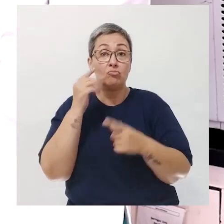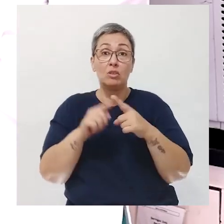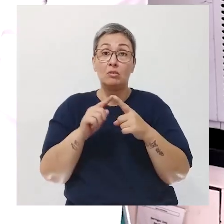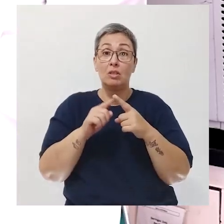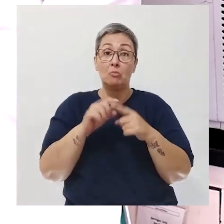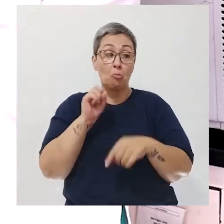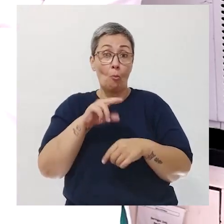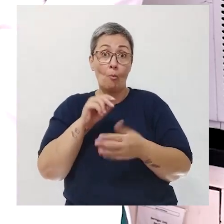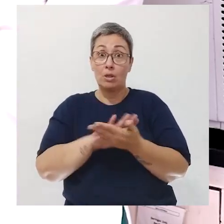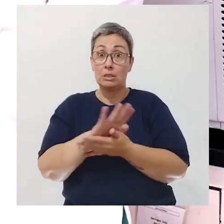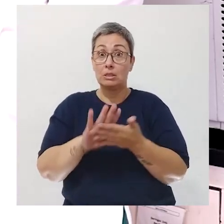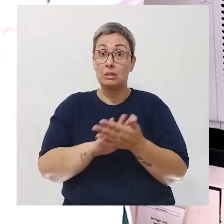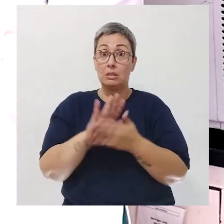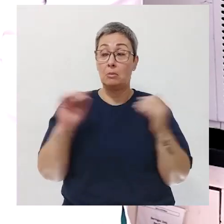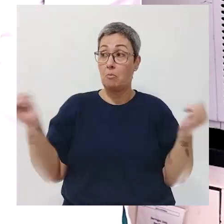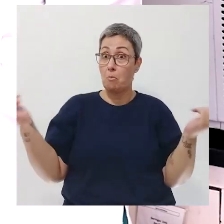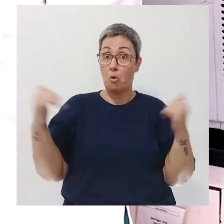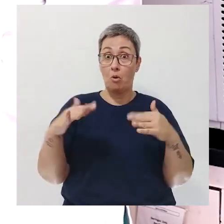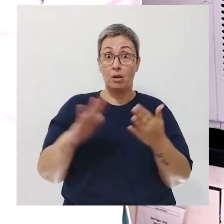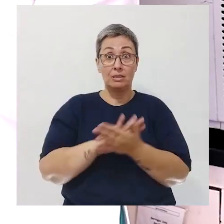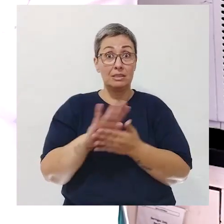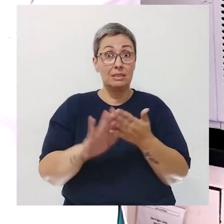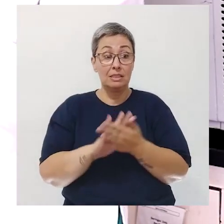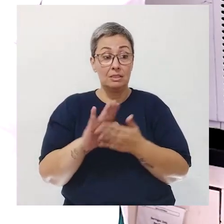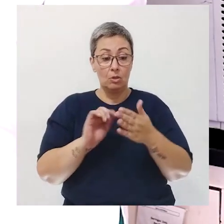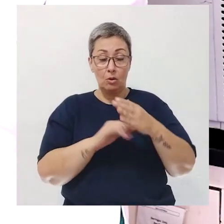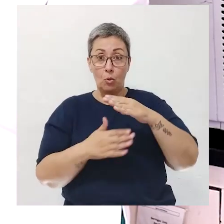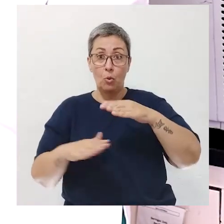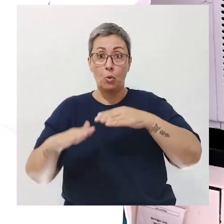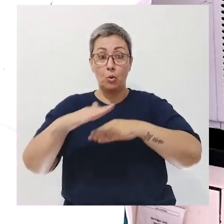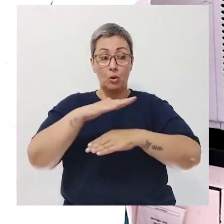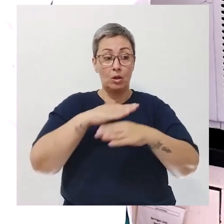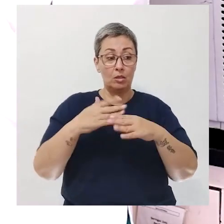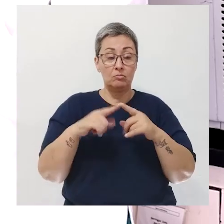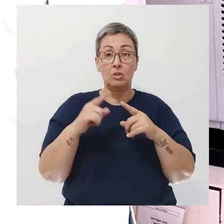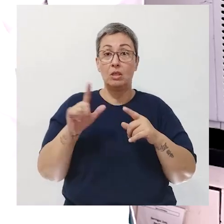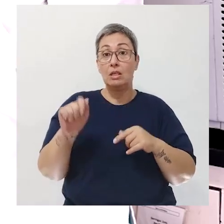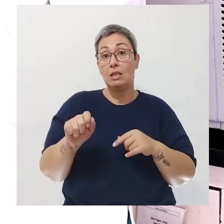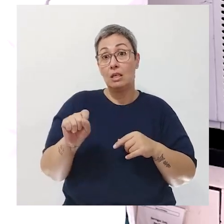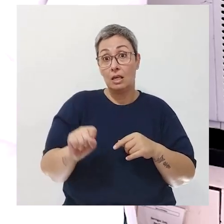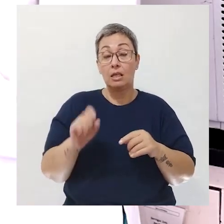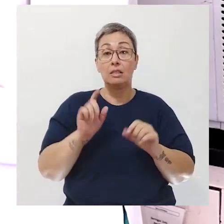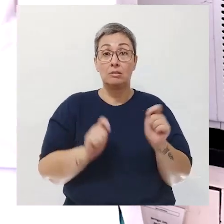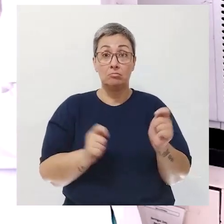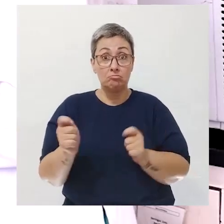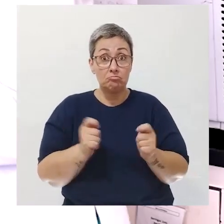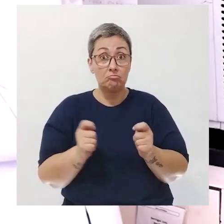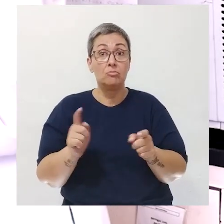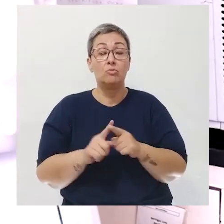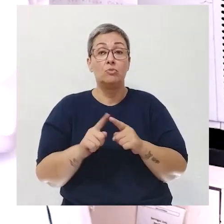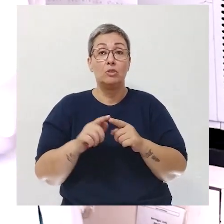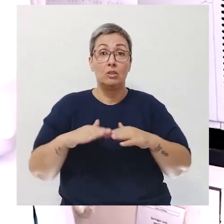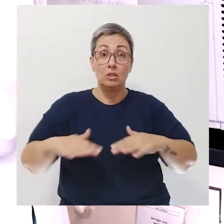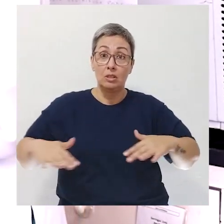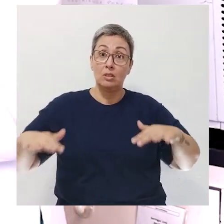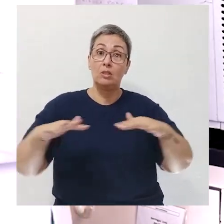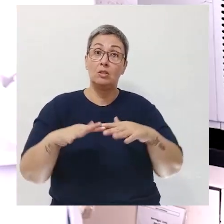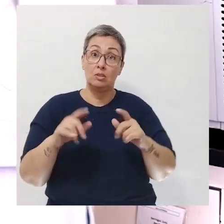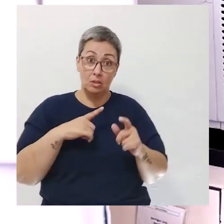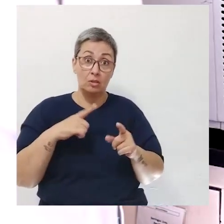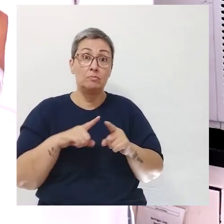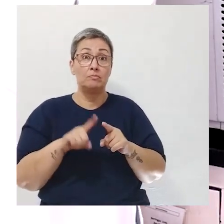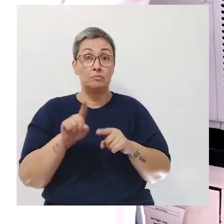aqui e não há contaminação com o ambiente externo. Tem membranas aqui que faz o controle de gases, né? E uma